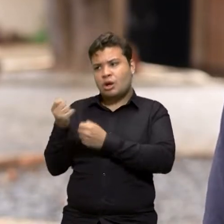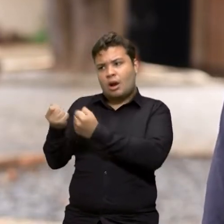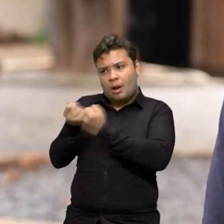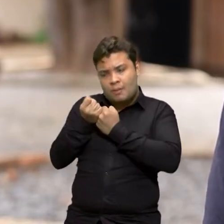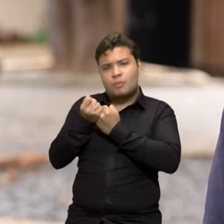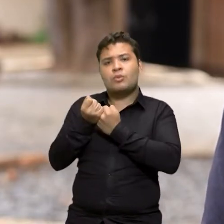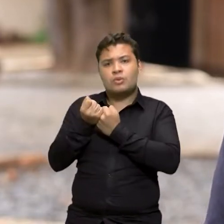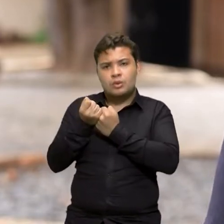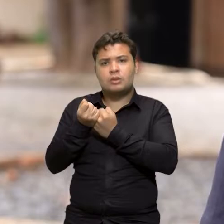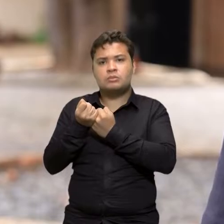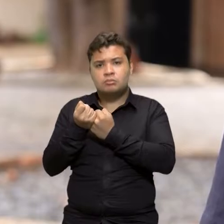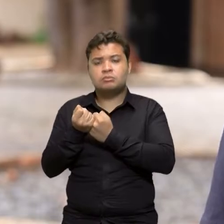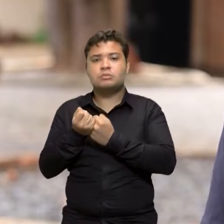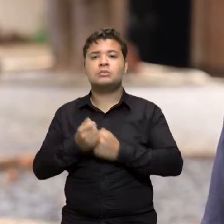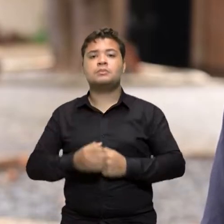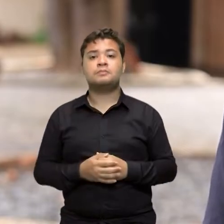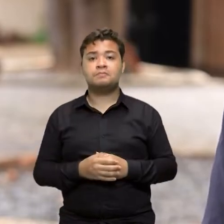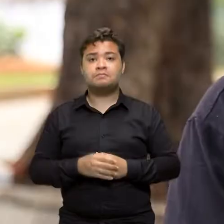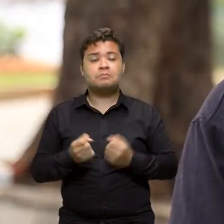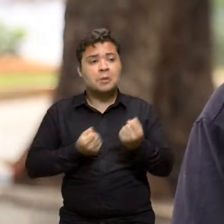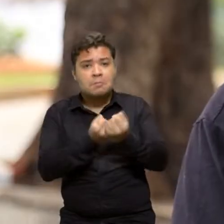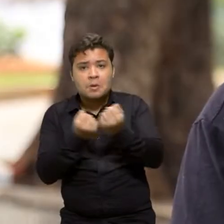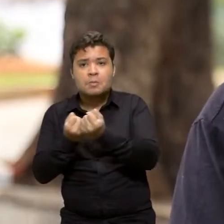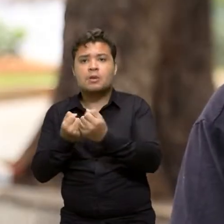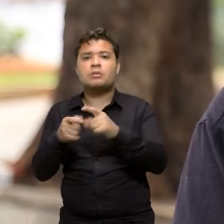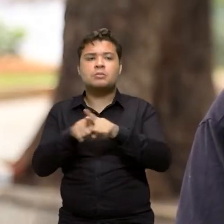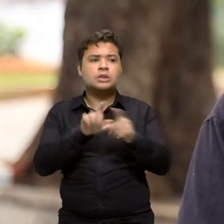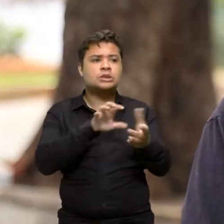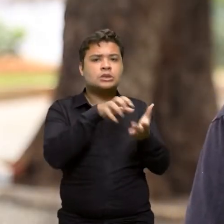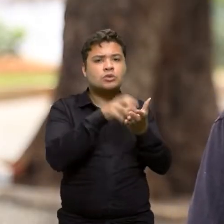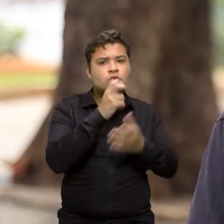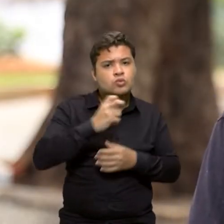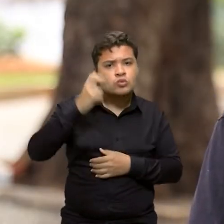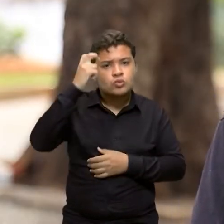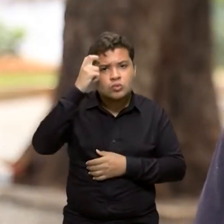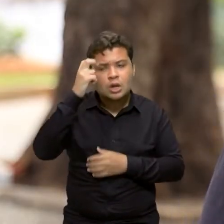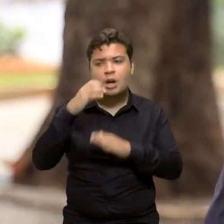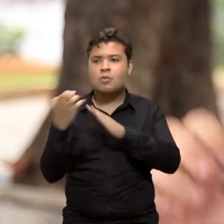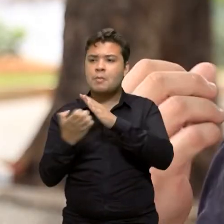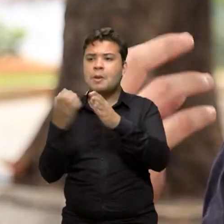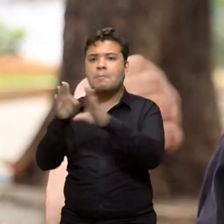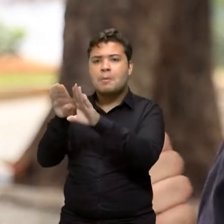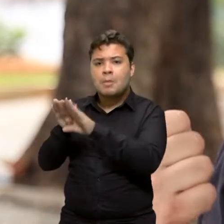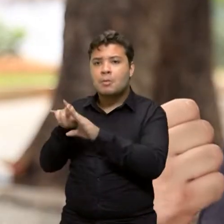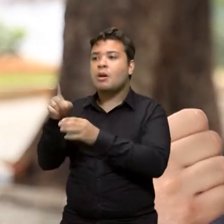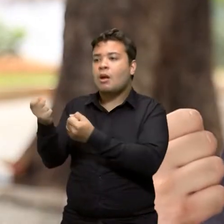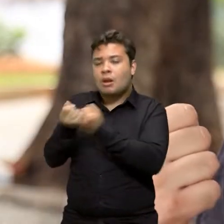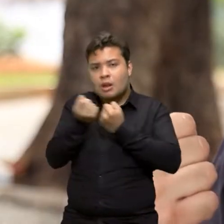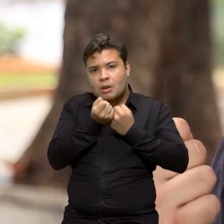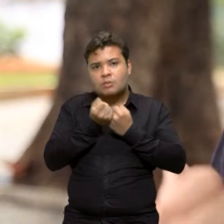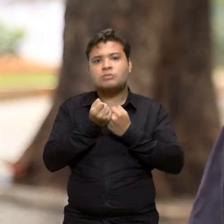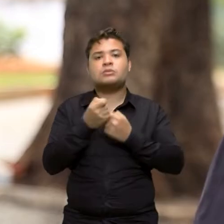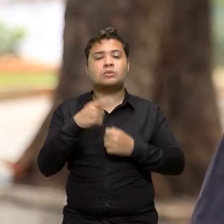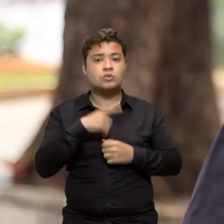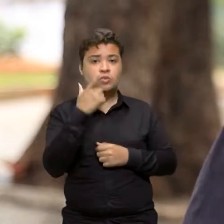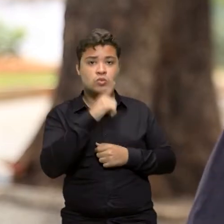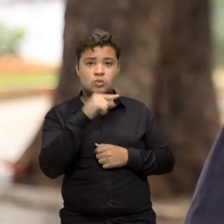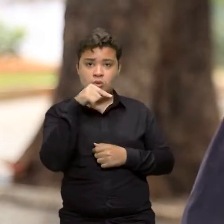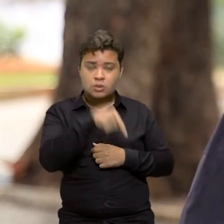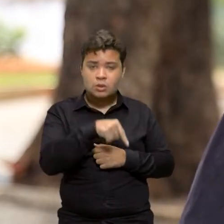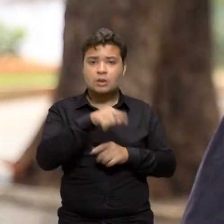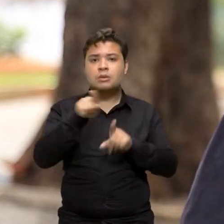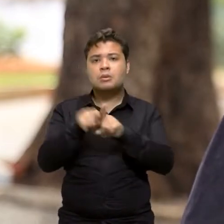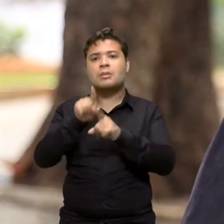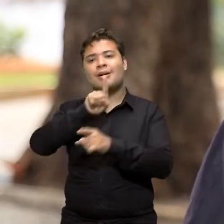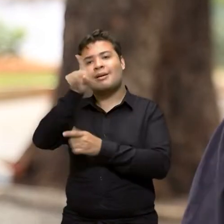das casas de show que também estavam fechadas e dos centros culturais. A gente organizou uma live do Vaca Amarela aqui no Martins Sererê, um palco, outro palco no